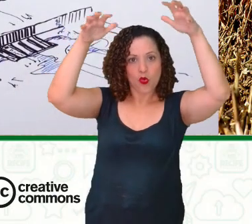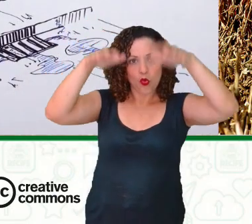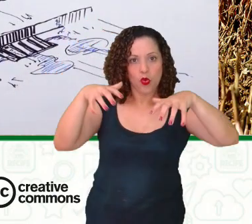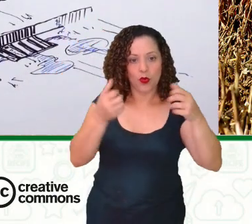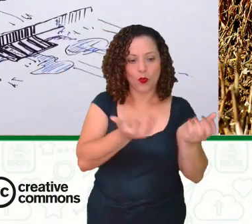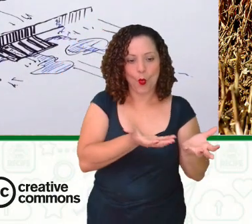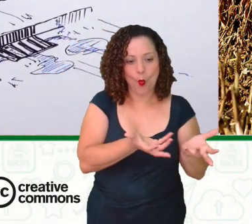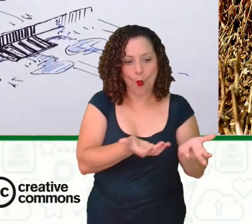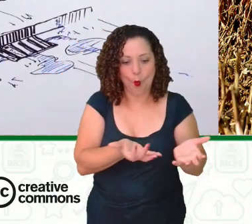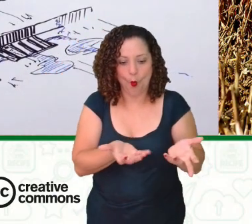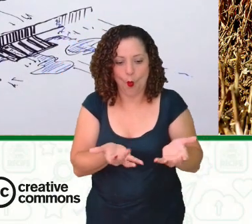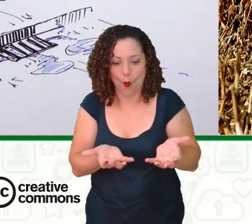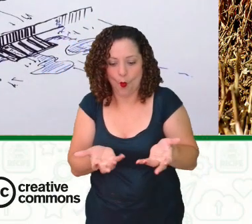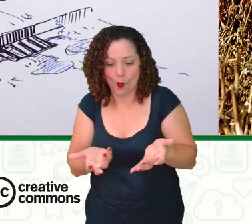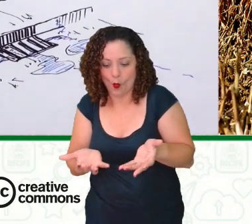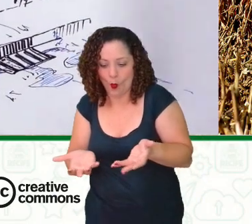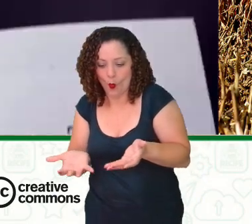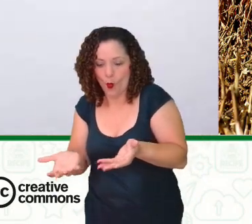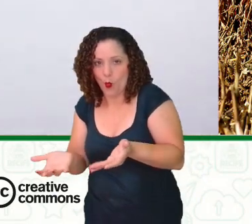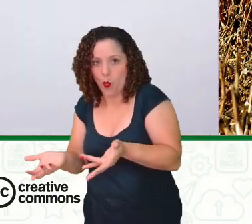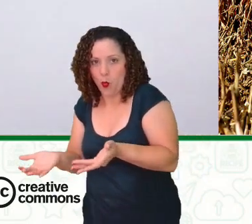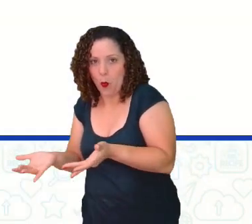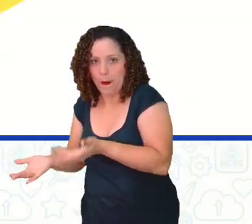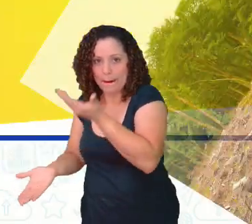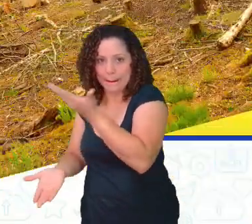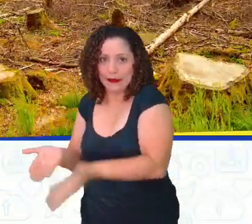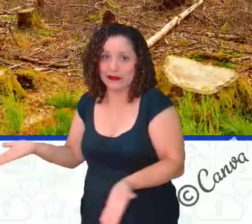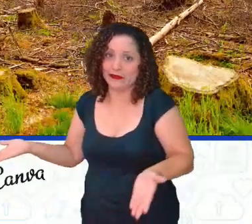é completamente inutilizada.